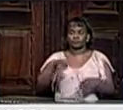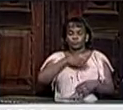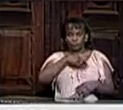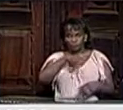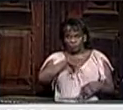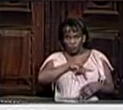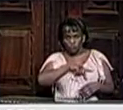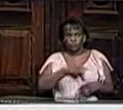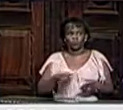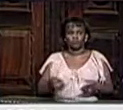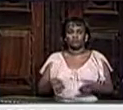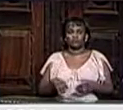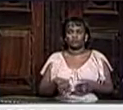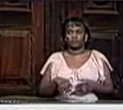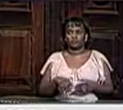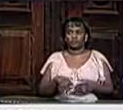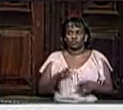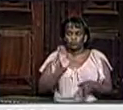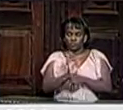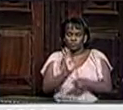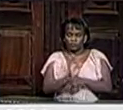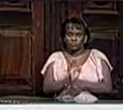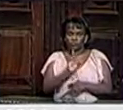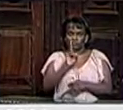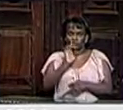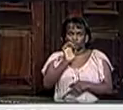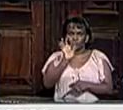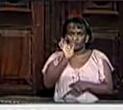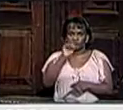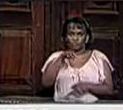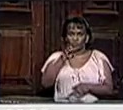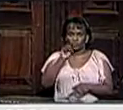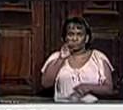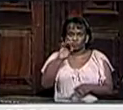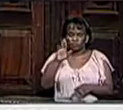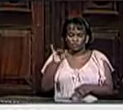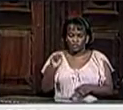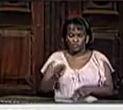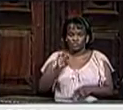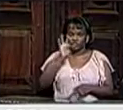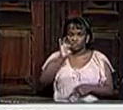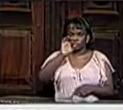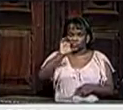Ministério Público, a Defensoria, o Tribunal de Contas do